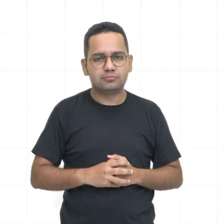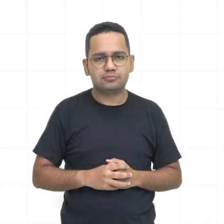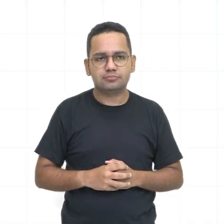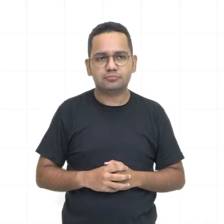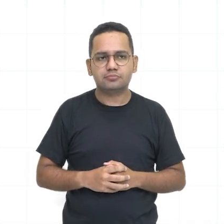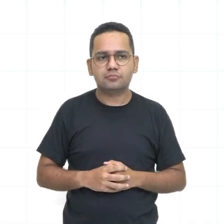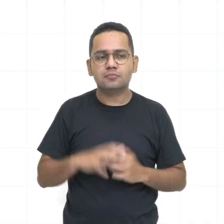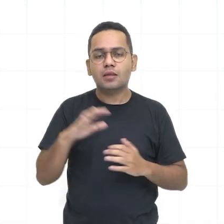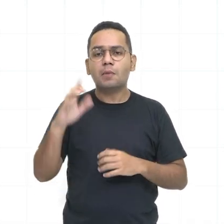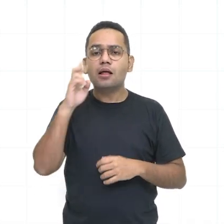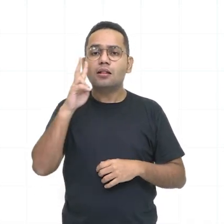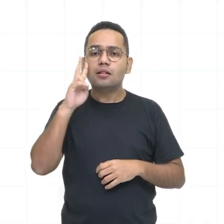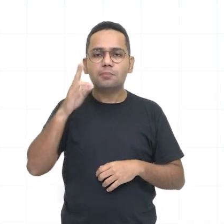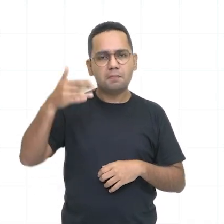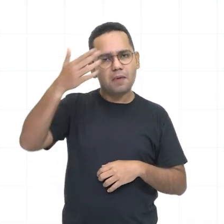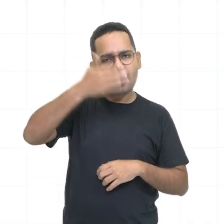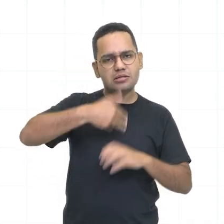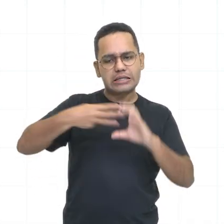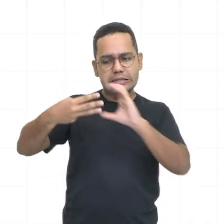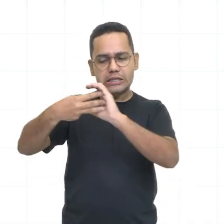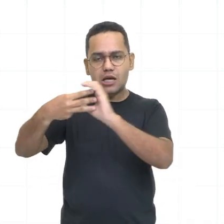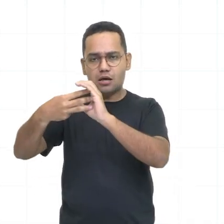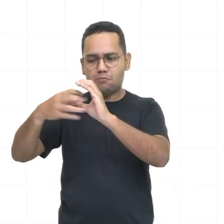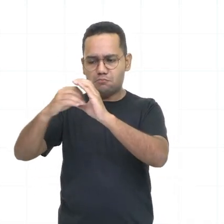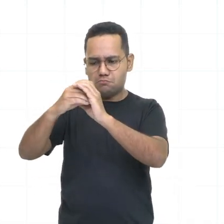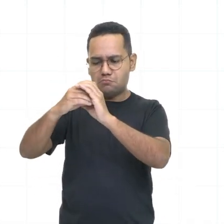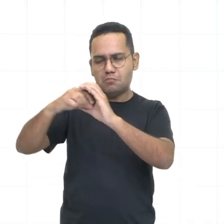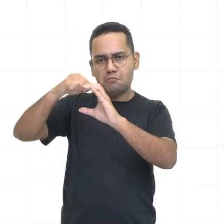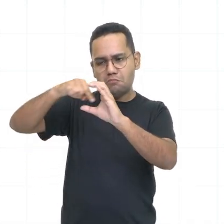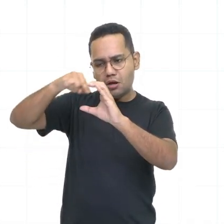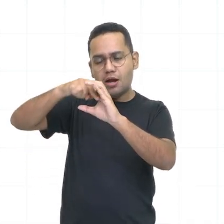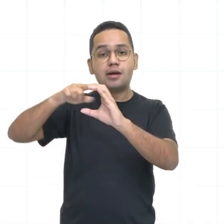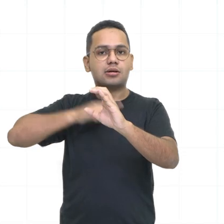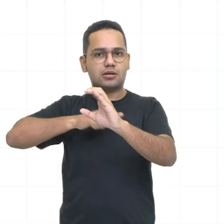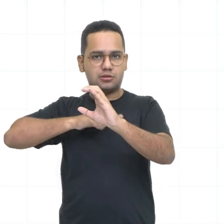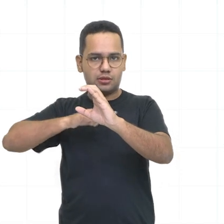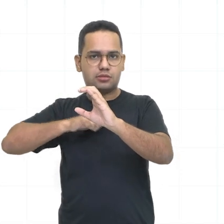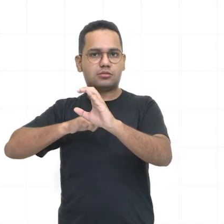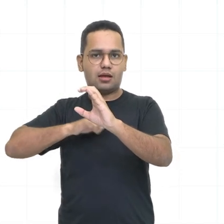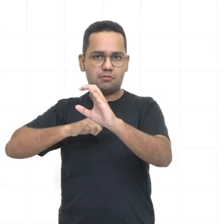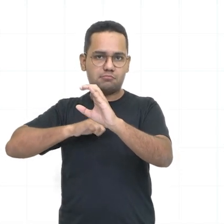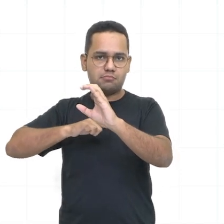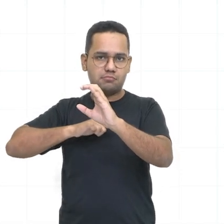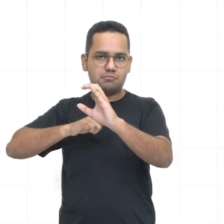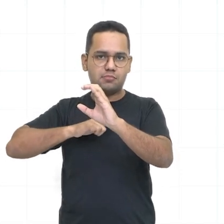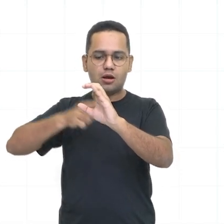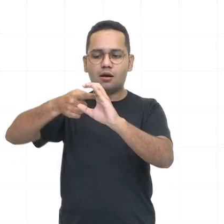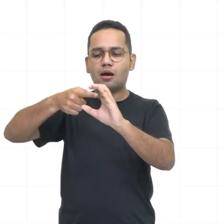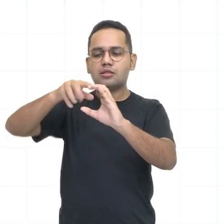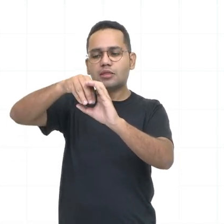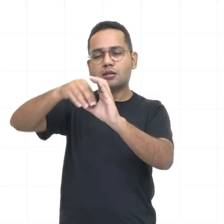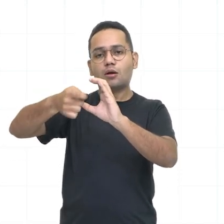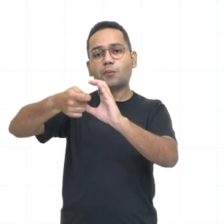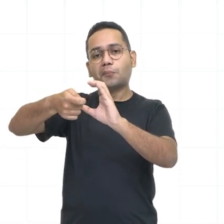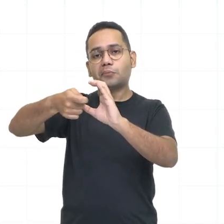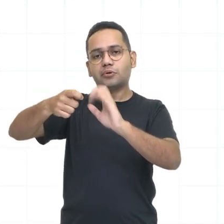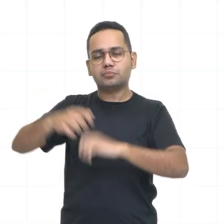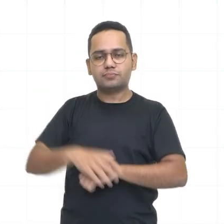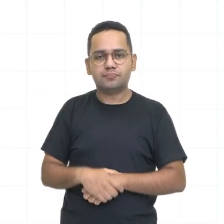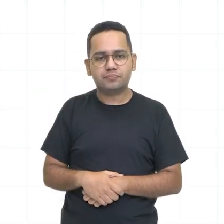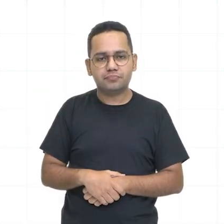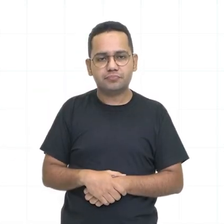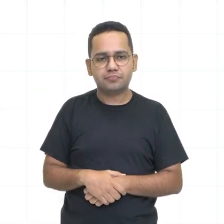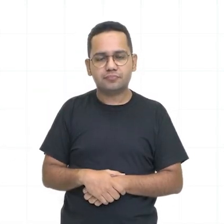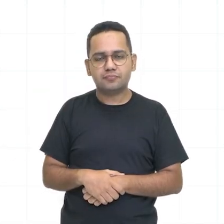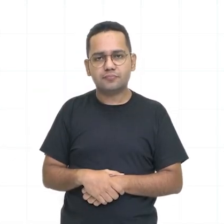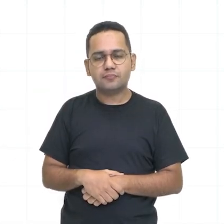nas células eucariontes, que são as células mais evoluídas, que tem o núcleo bem delimitado, é aquela